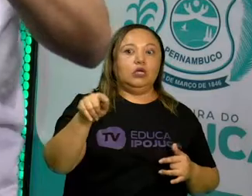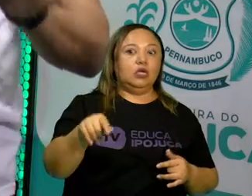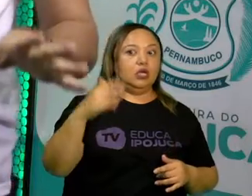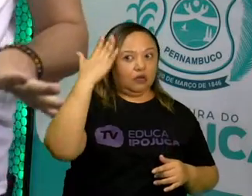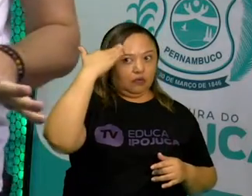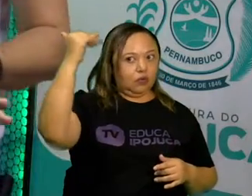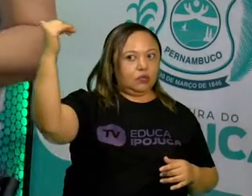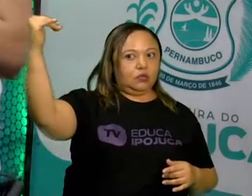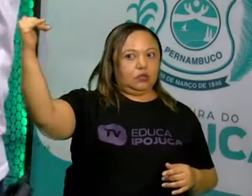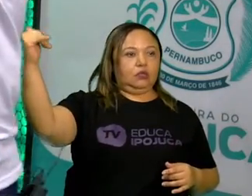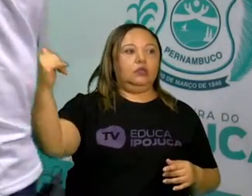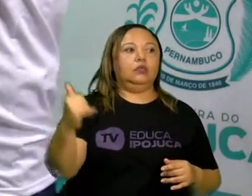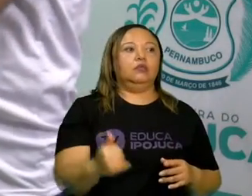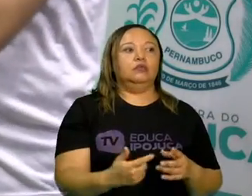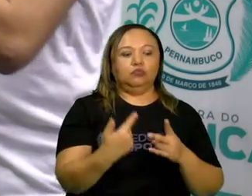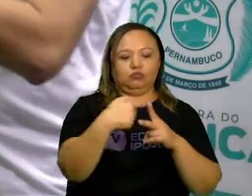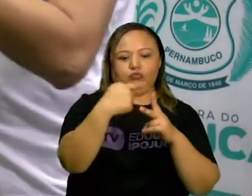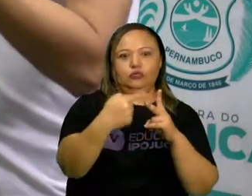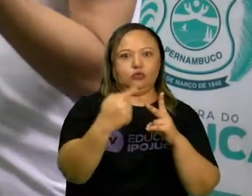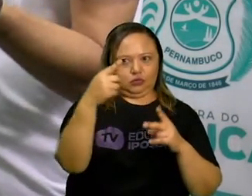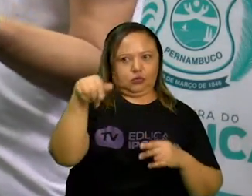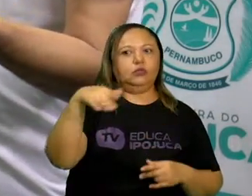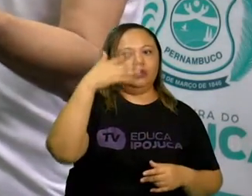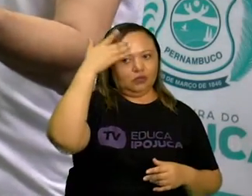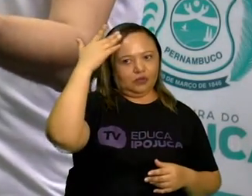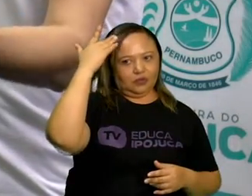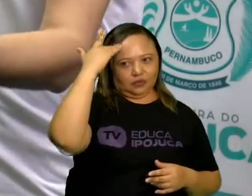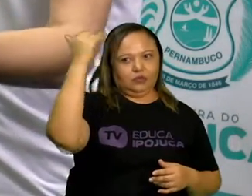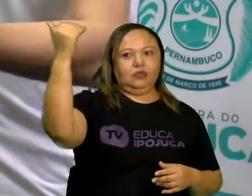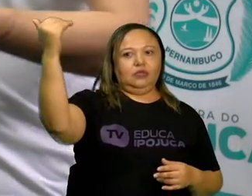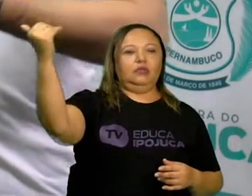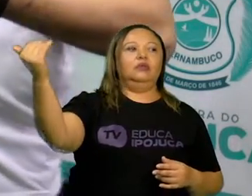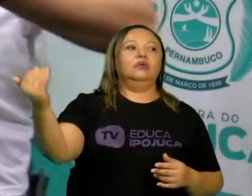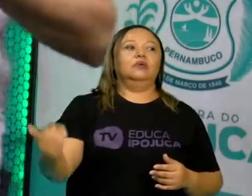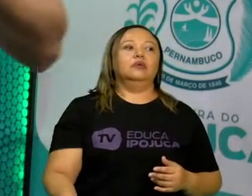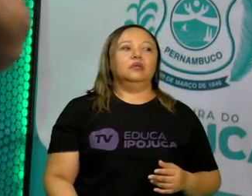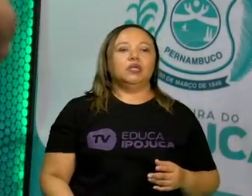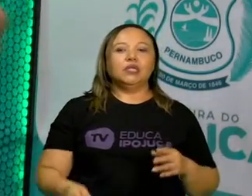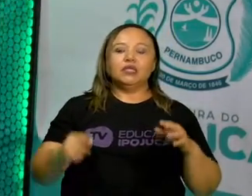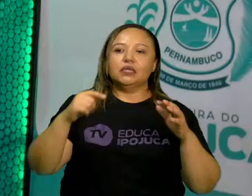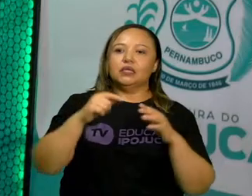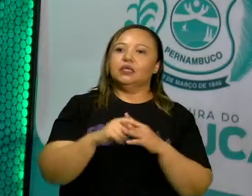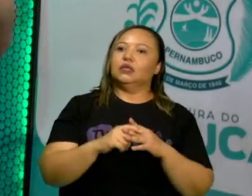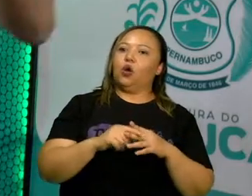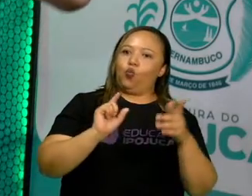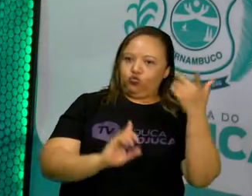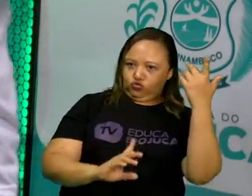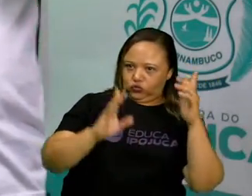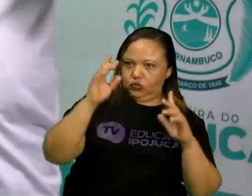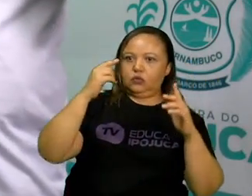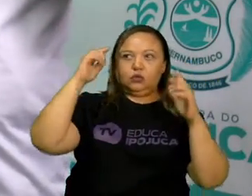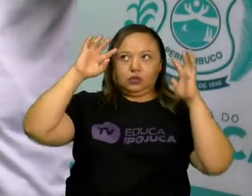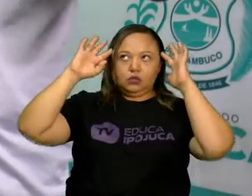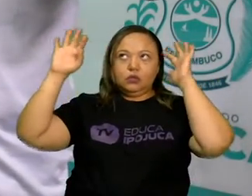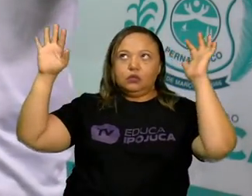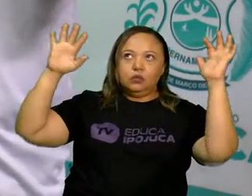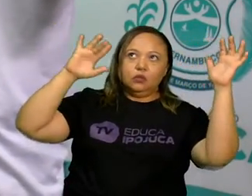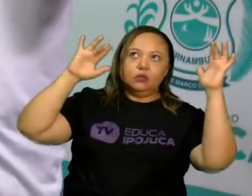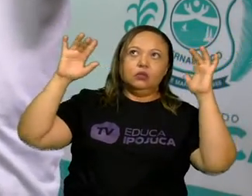pare pare com o Chaplin. Ele é incrível. Então, o gesto e a imaginação, eles são grandes amigos, porque eu tenho